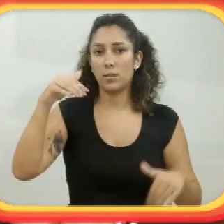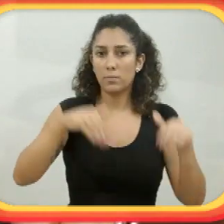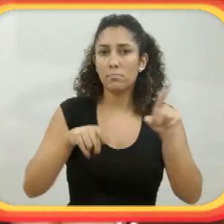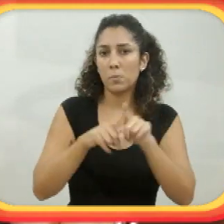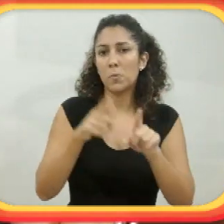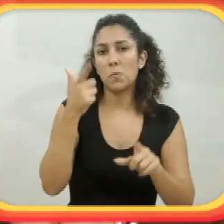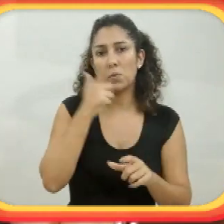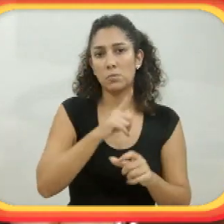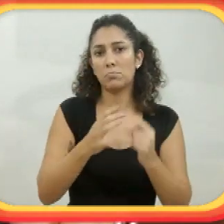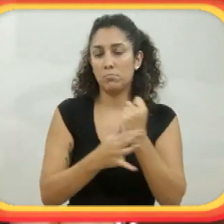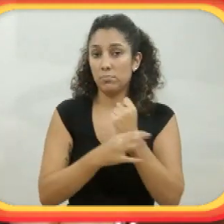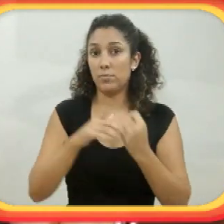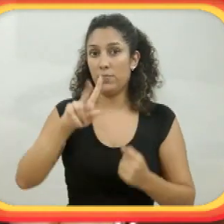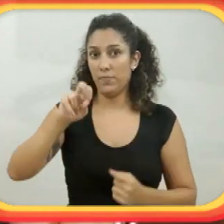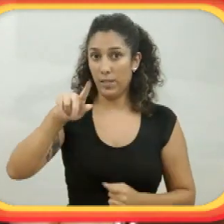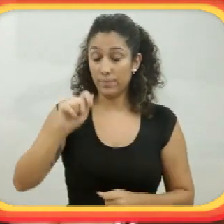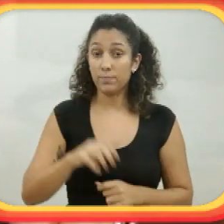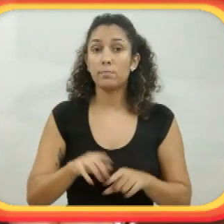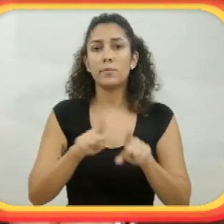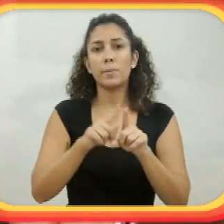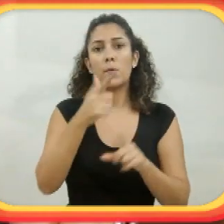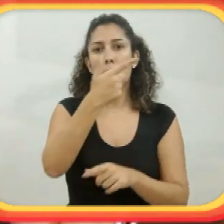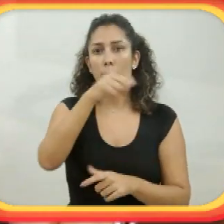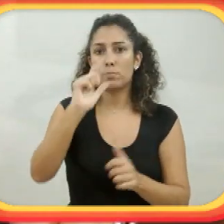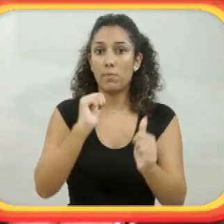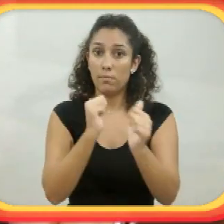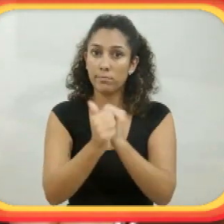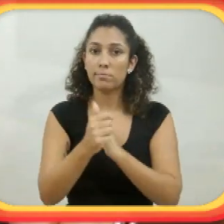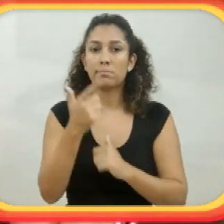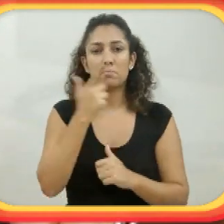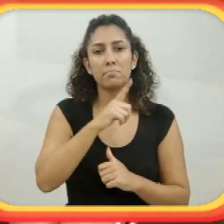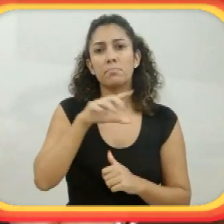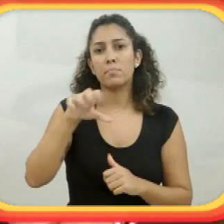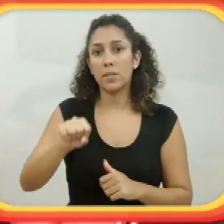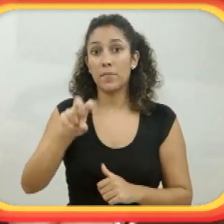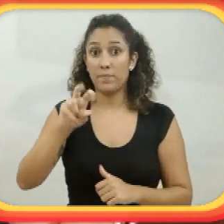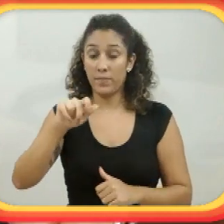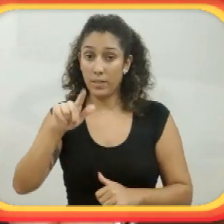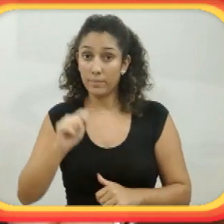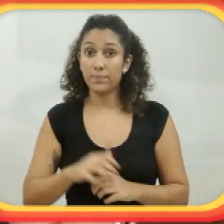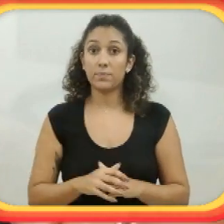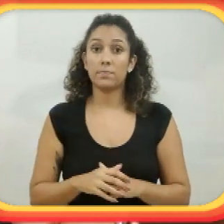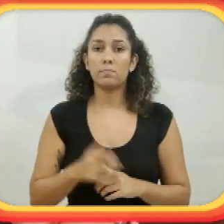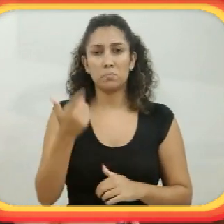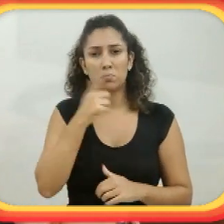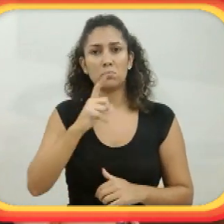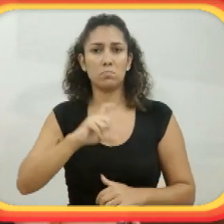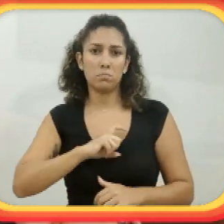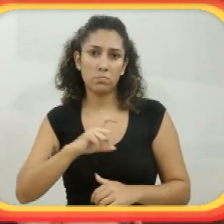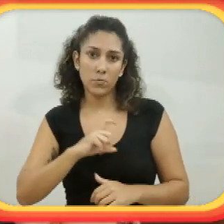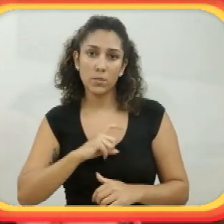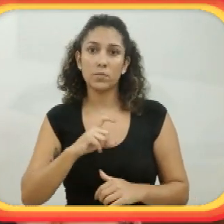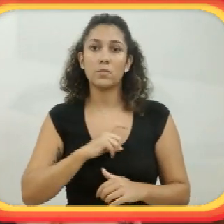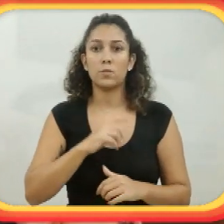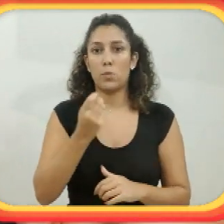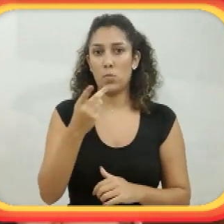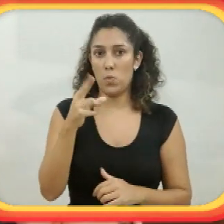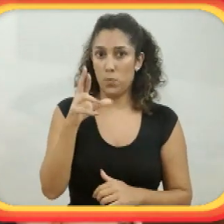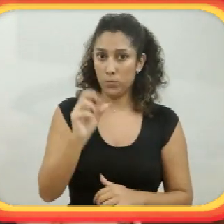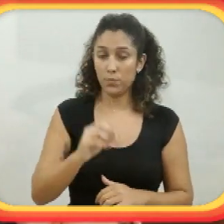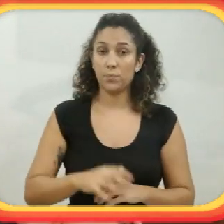outros atletas de natação também já garantiram a sua vaga, outros atletas do atletismo já garantiram a sua